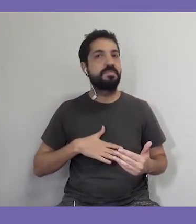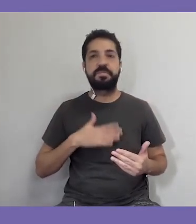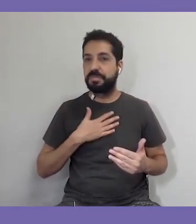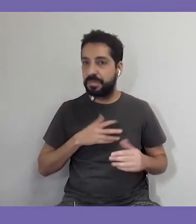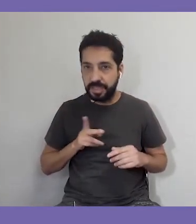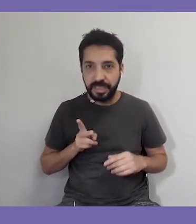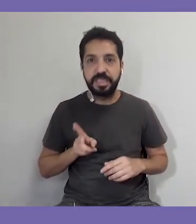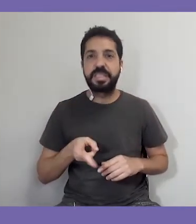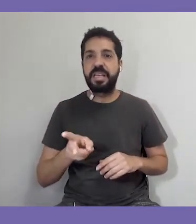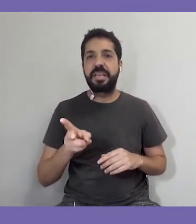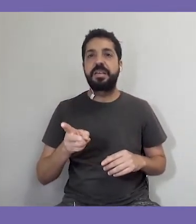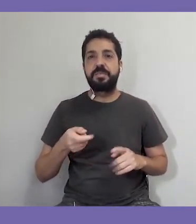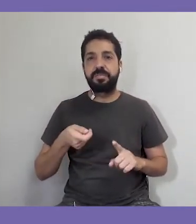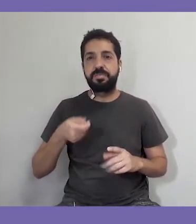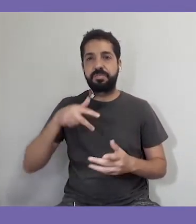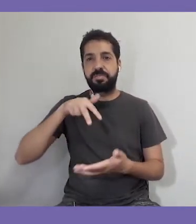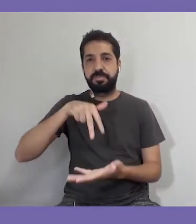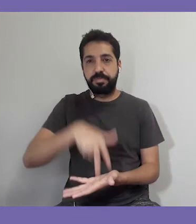descanso.